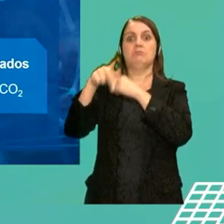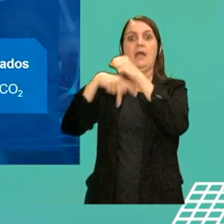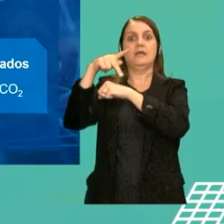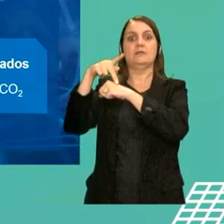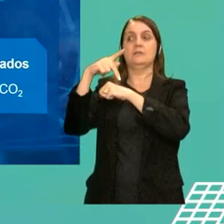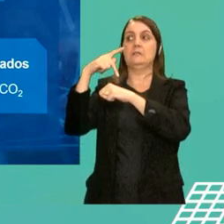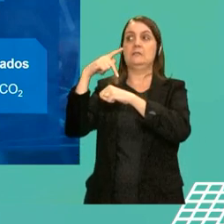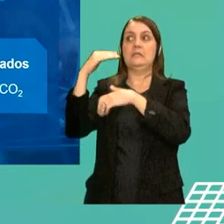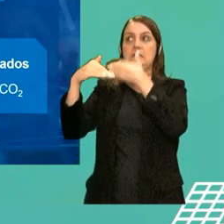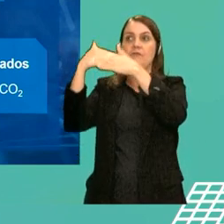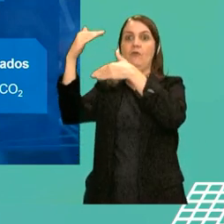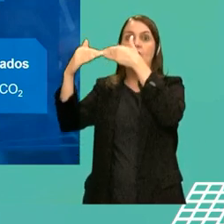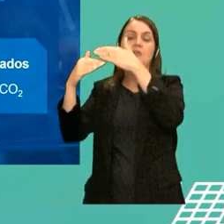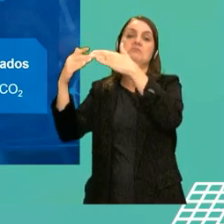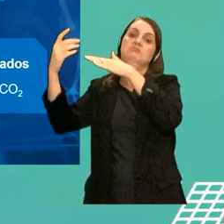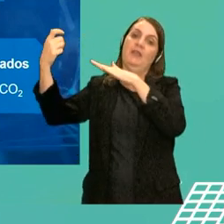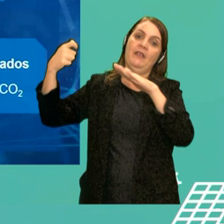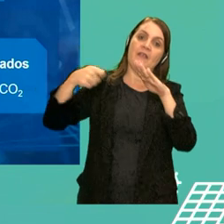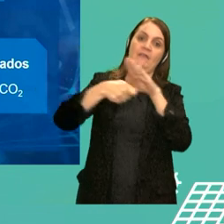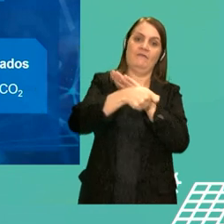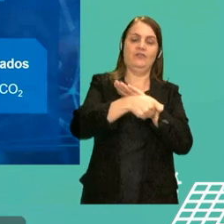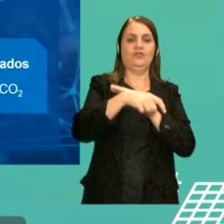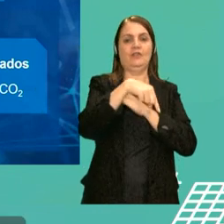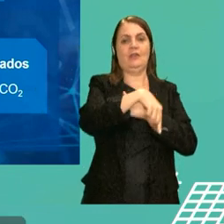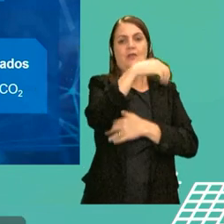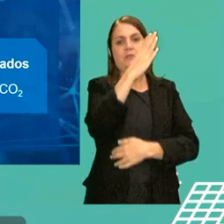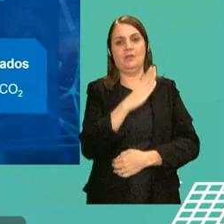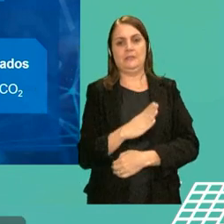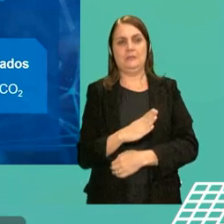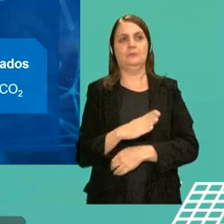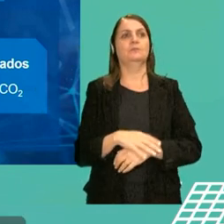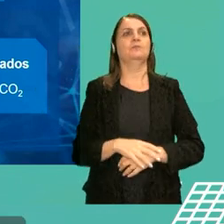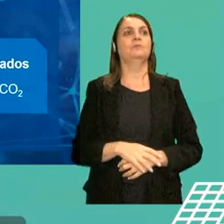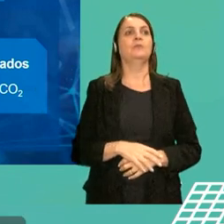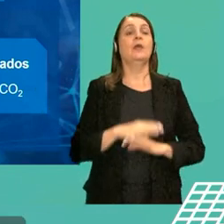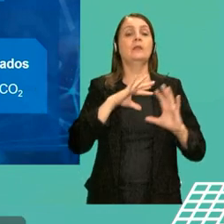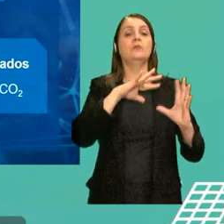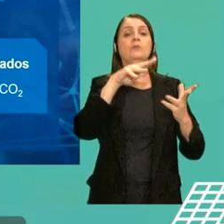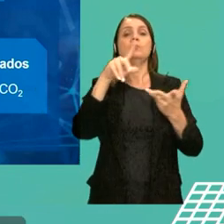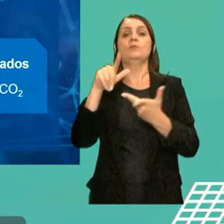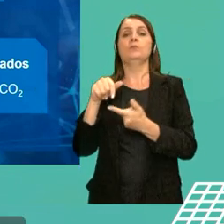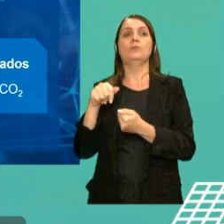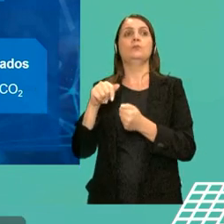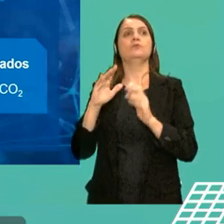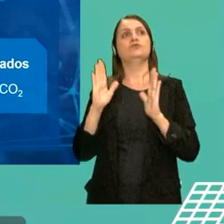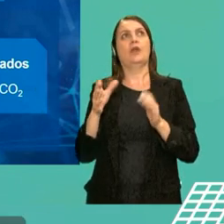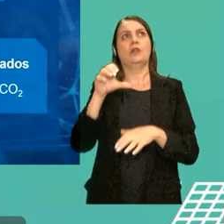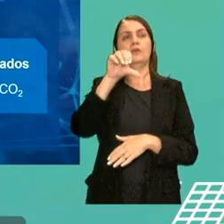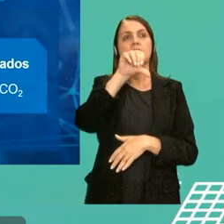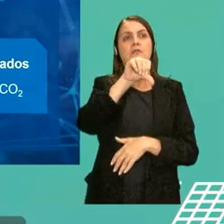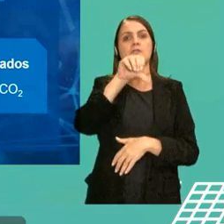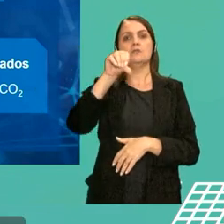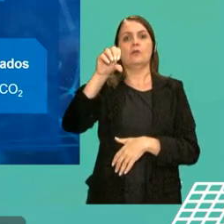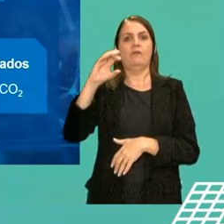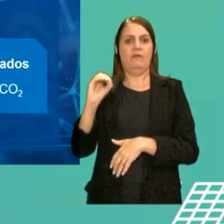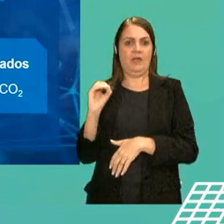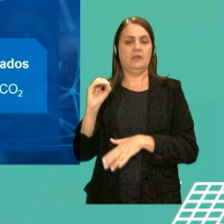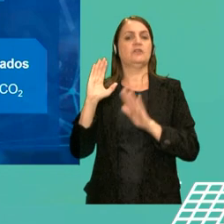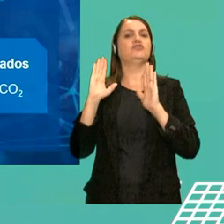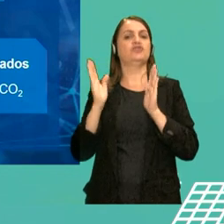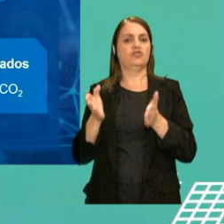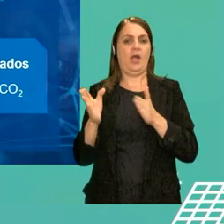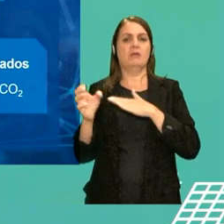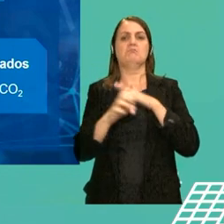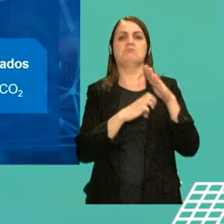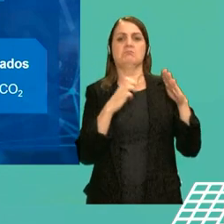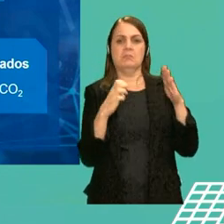aí no potencial do Brasil, No mundo, a gente já considera aí 990 iniciativas, muitas delas